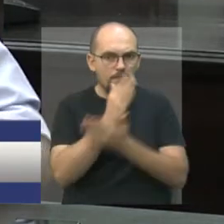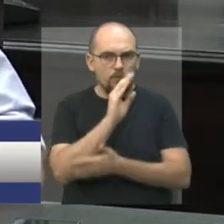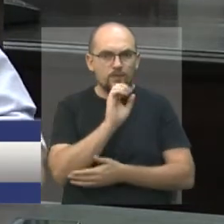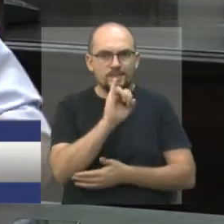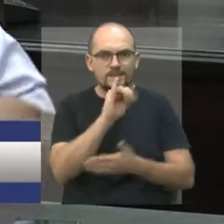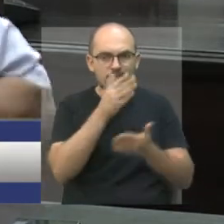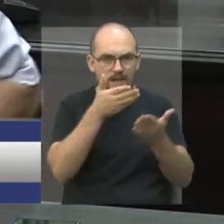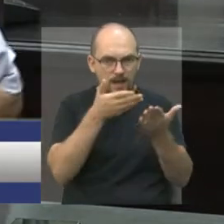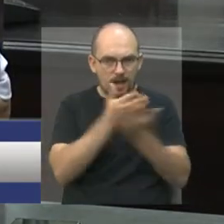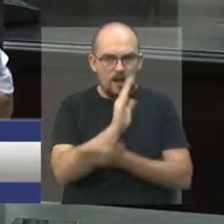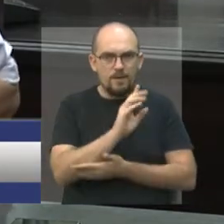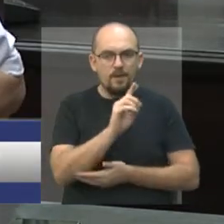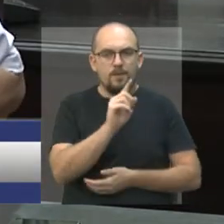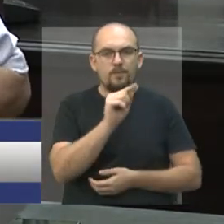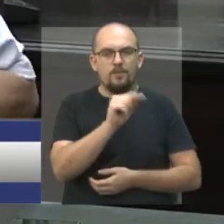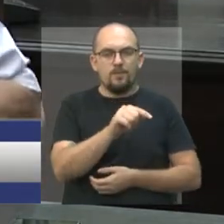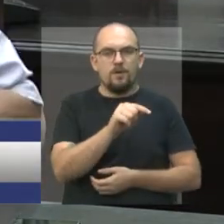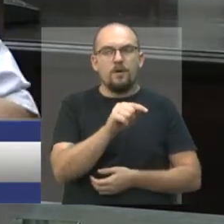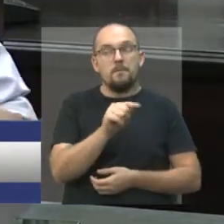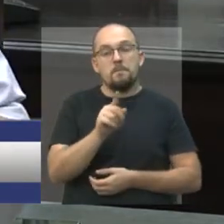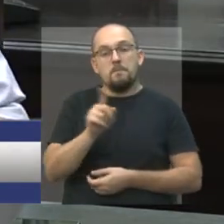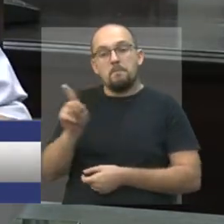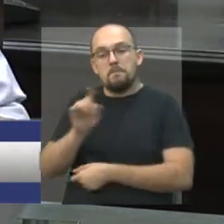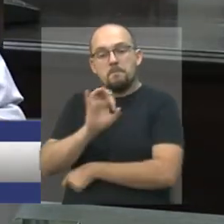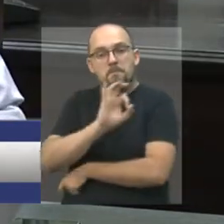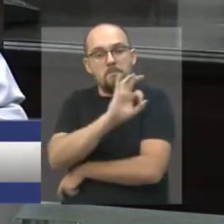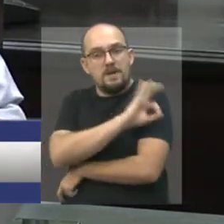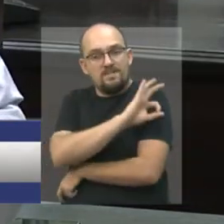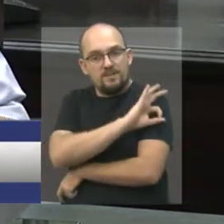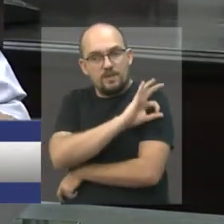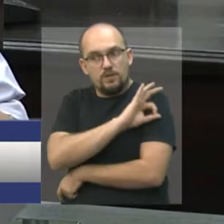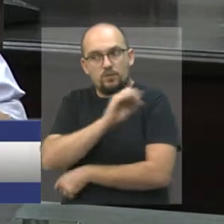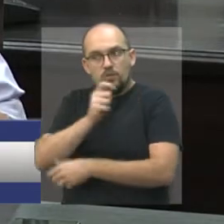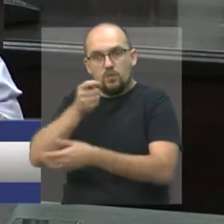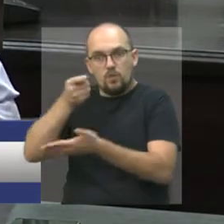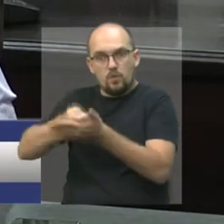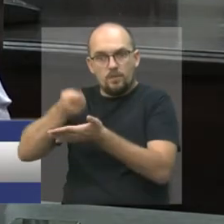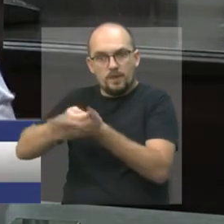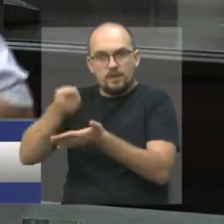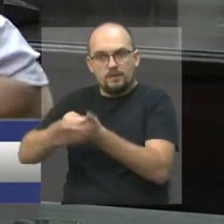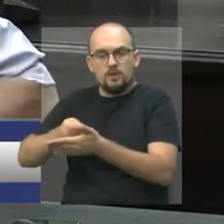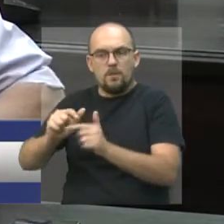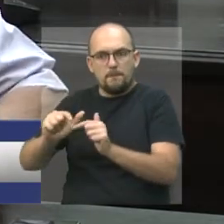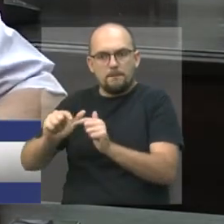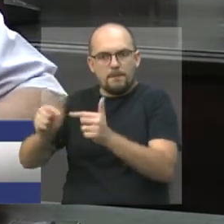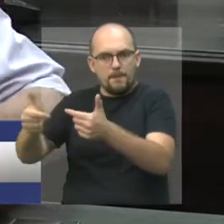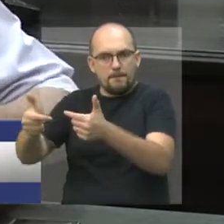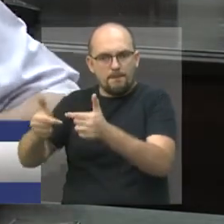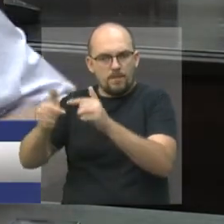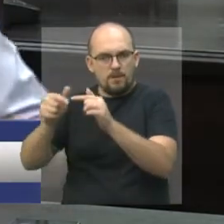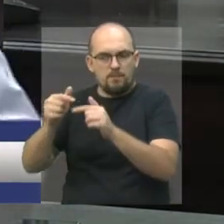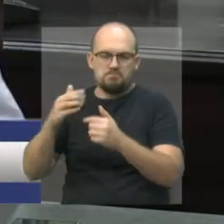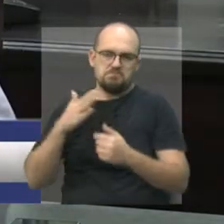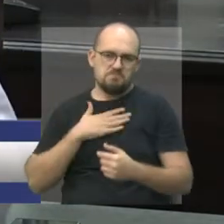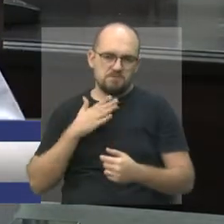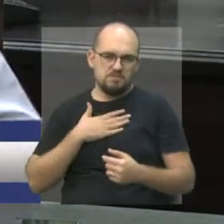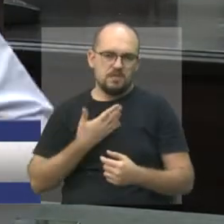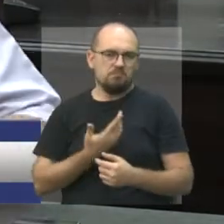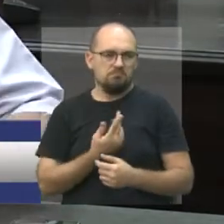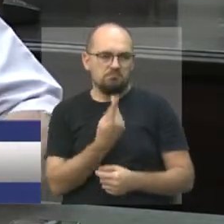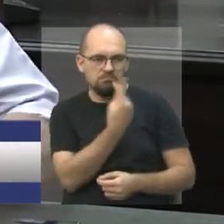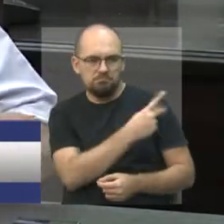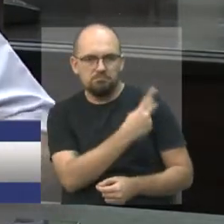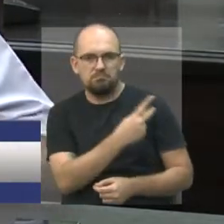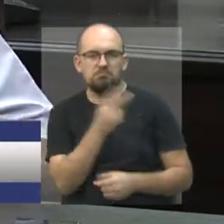o prefeito teria a obrigação de cumprir com as emendas que foram sugeridas, tanto por mim, quanto pelo